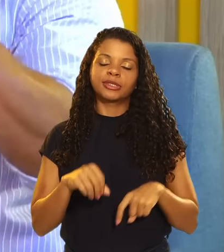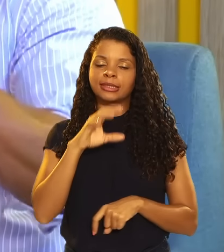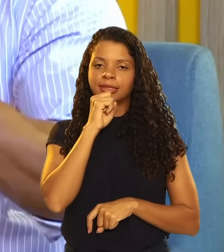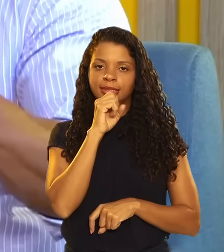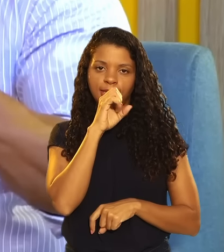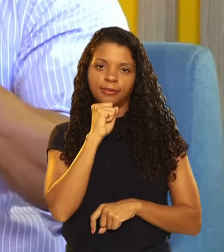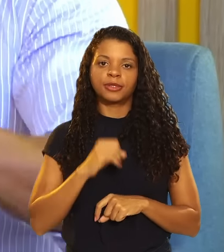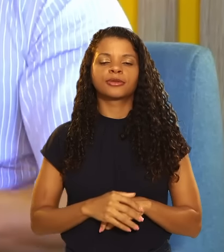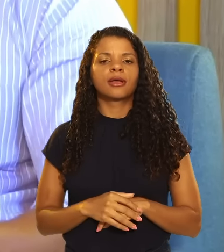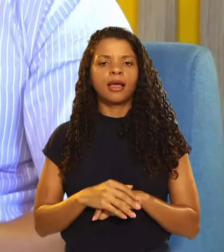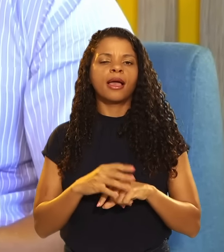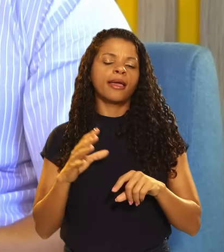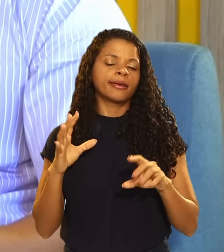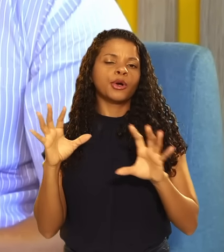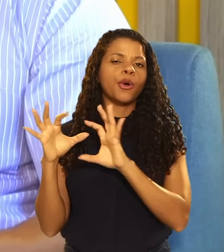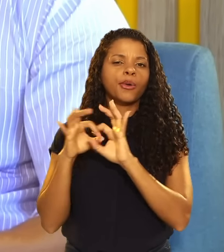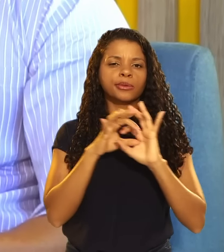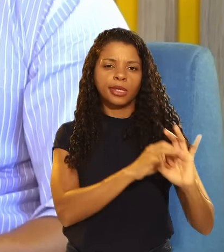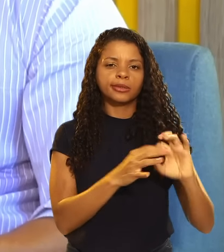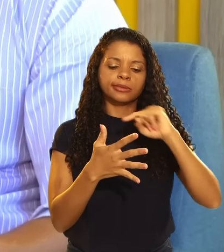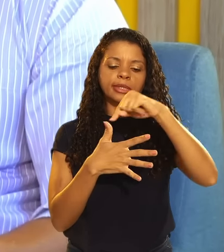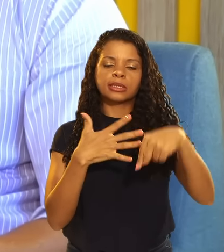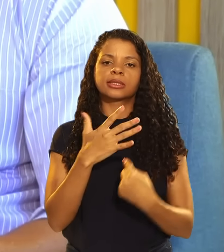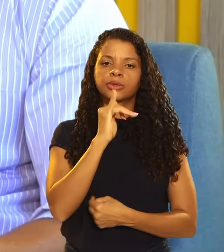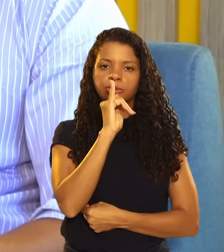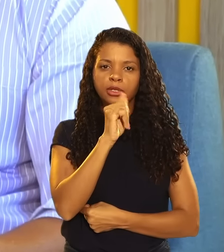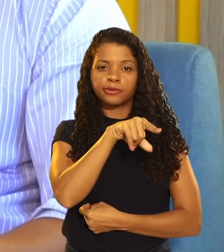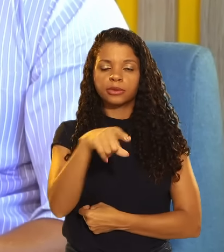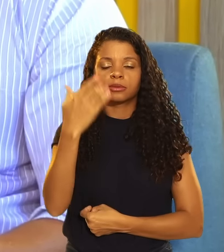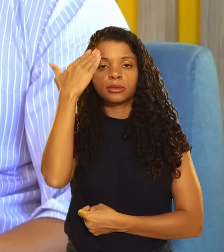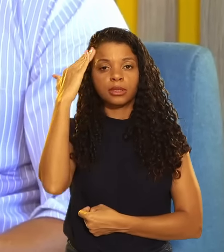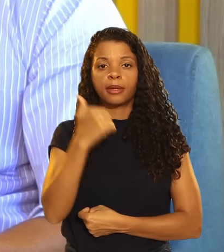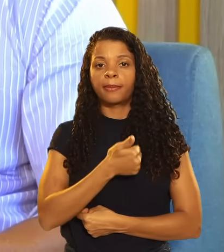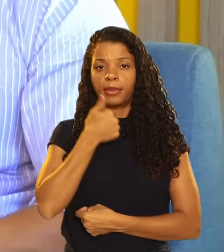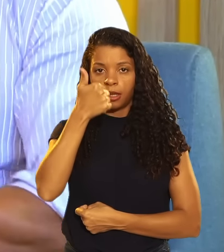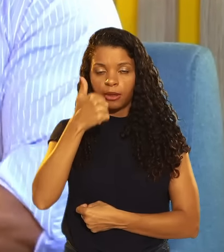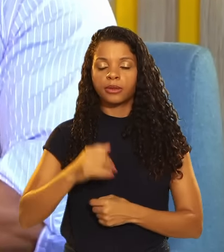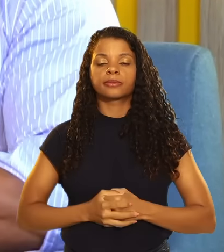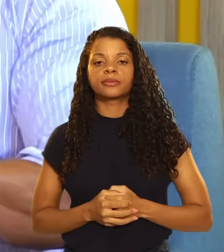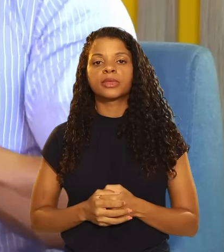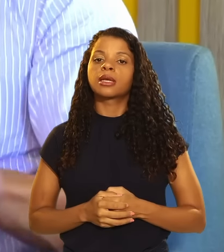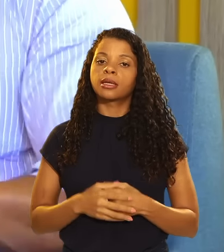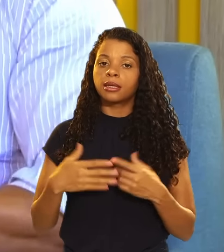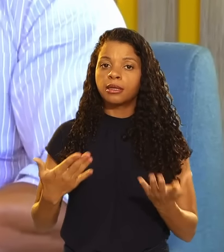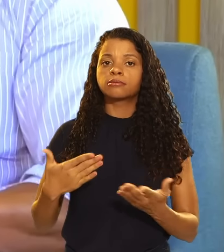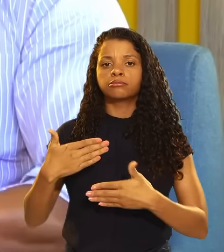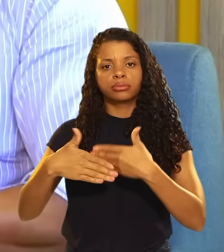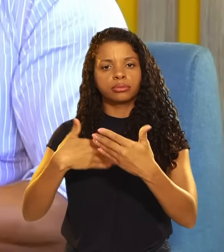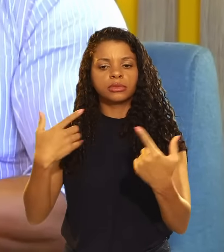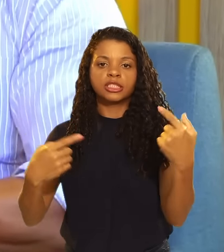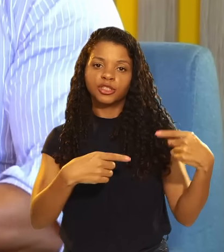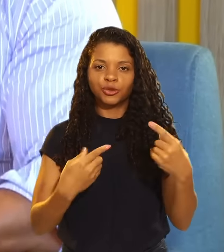vamos elucidar aqui para que você tenha uma compreensão maior. E por isso que nós vamos avançando aqui nessa jornada e já vamos começar com a